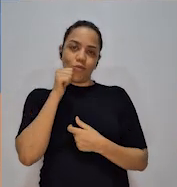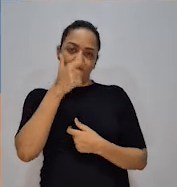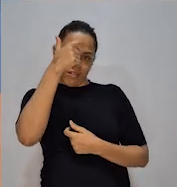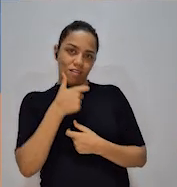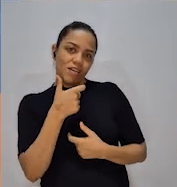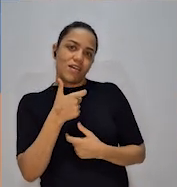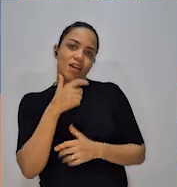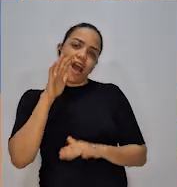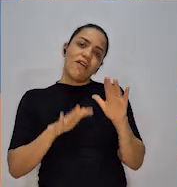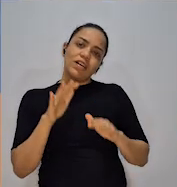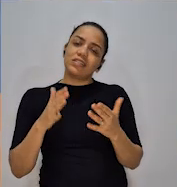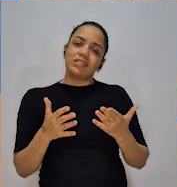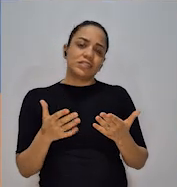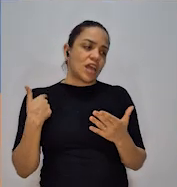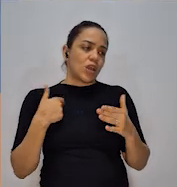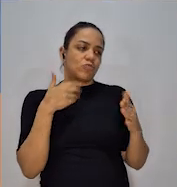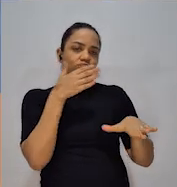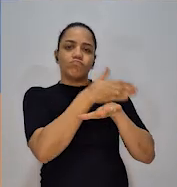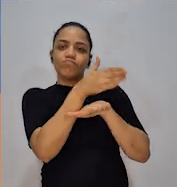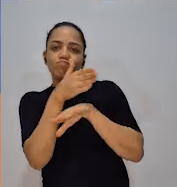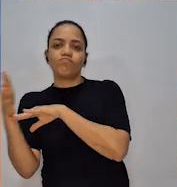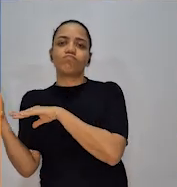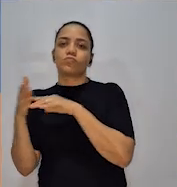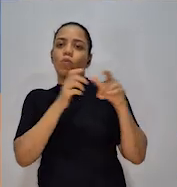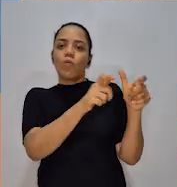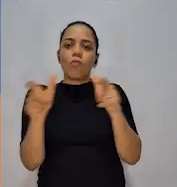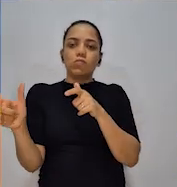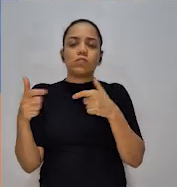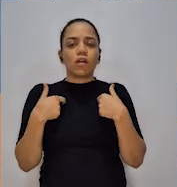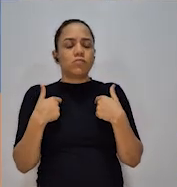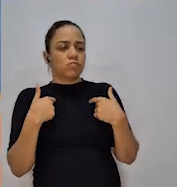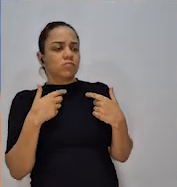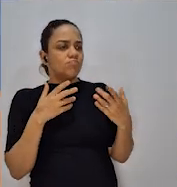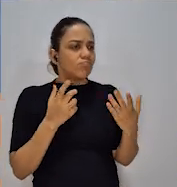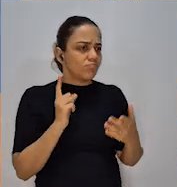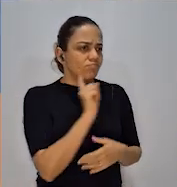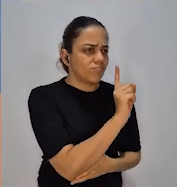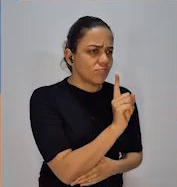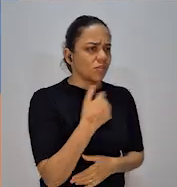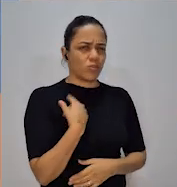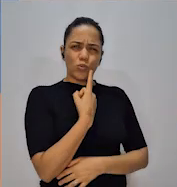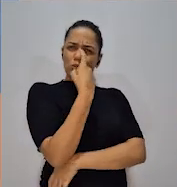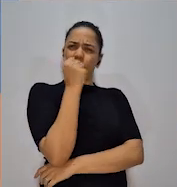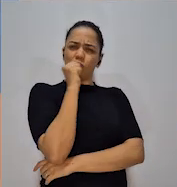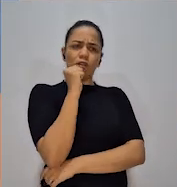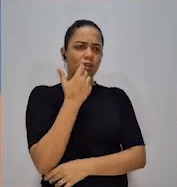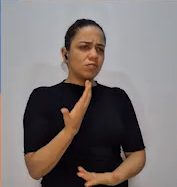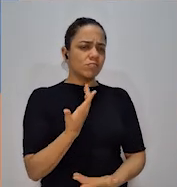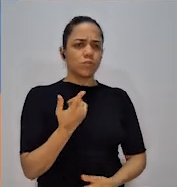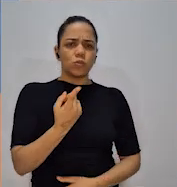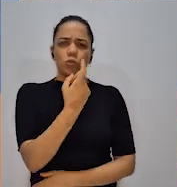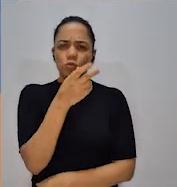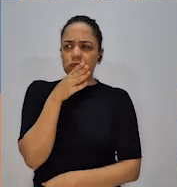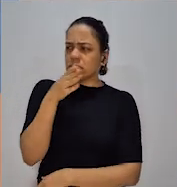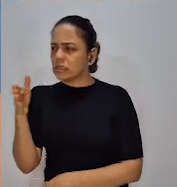vezes, nos ambientes que eu frequentei, sentia muito desconforto por ser a única. Eu tenho certeza que as mulheres que estão aqui,